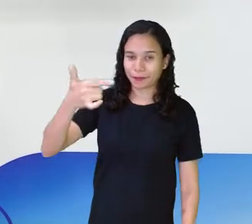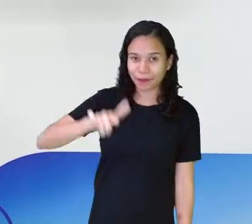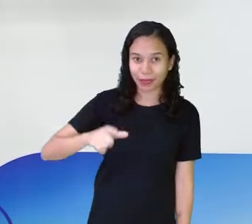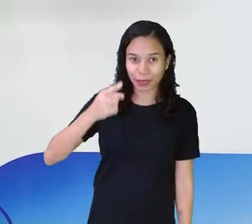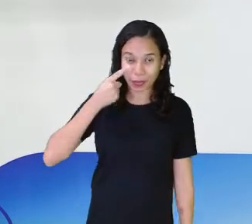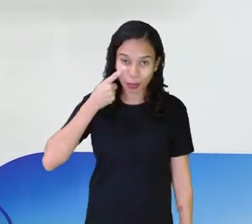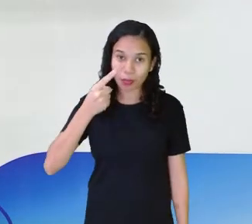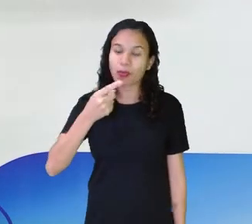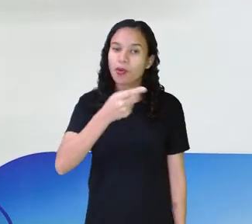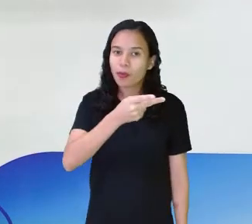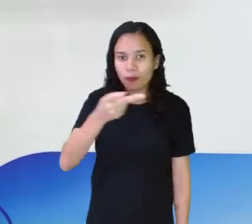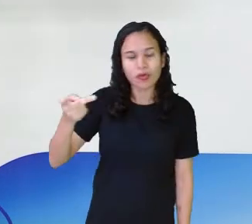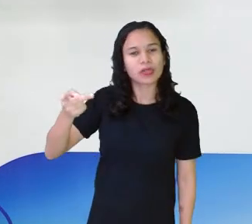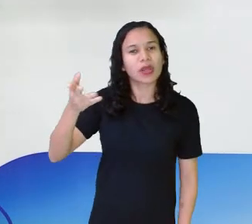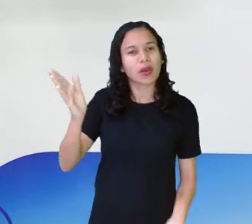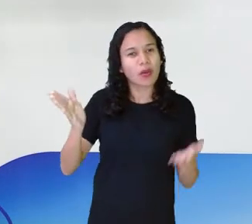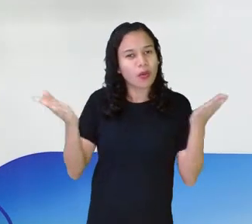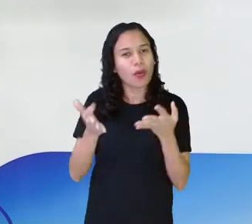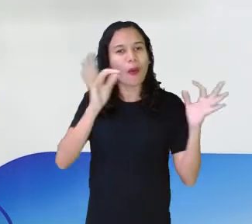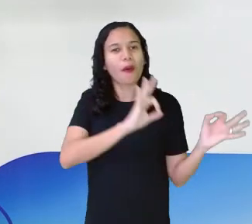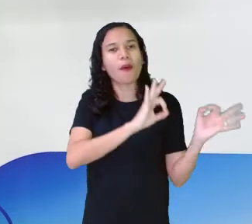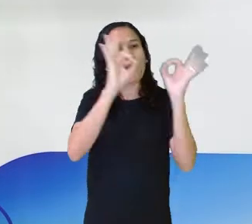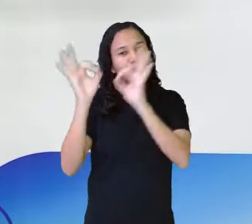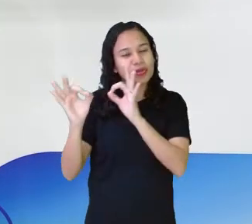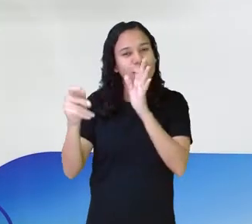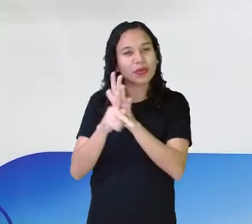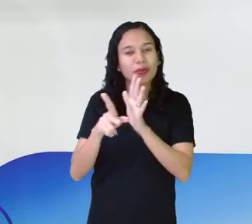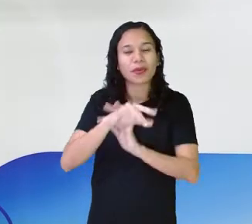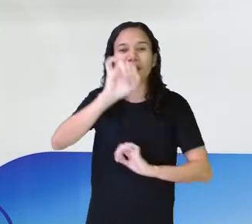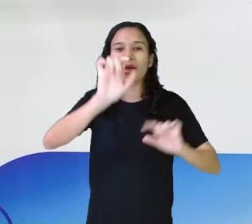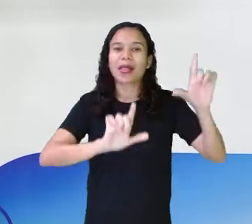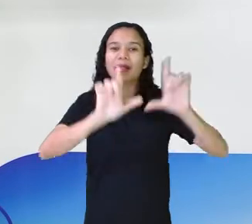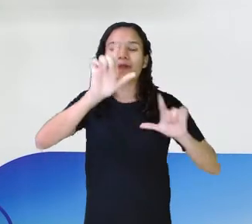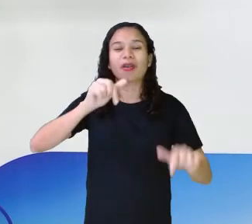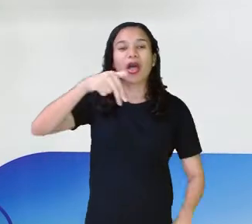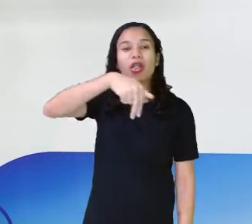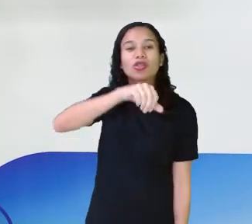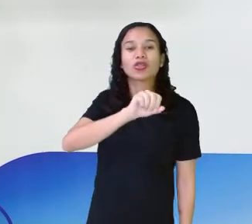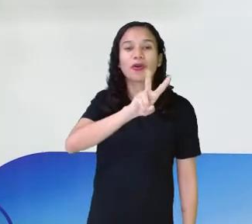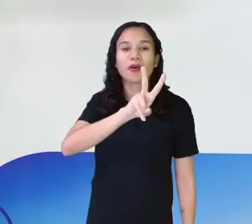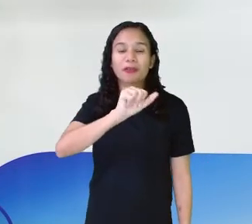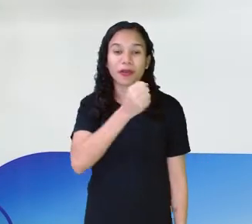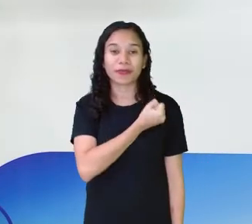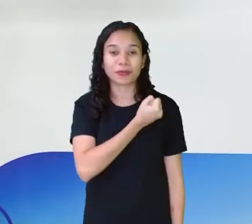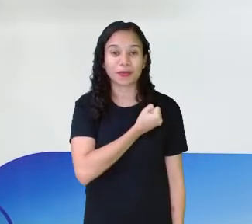Você provavelmente está me assistindo pela TV Nova Nordeste, canal